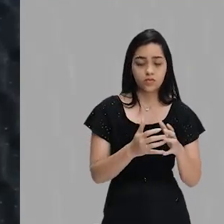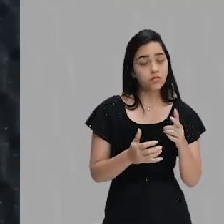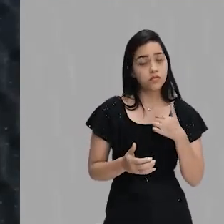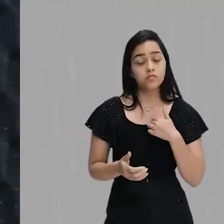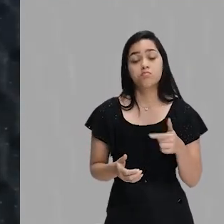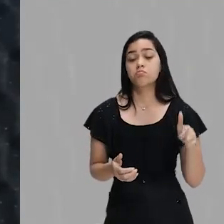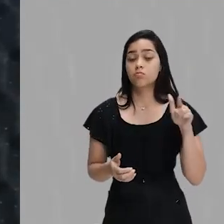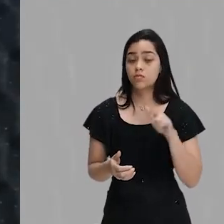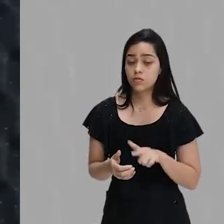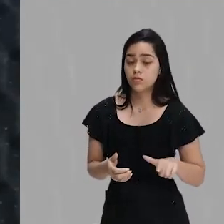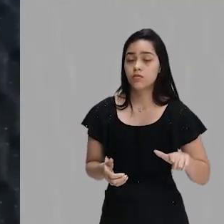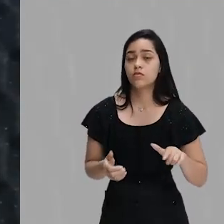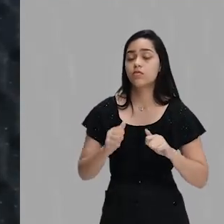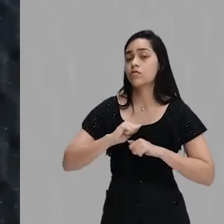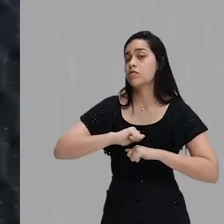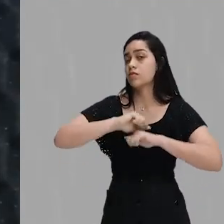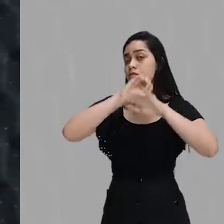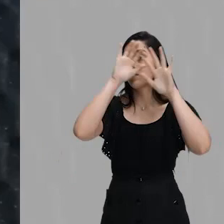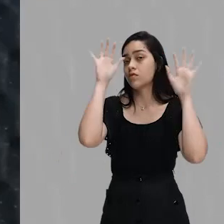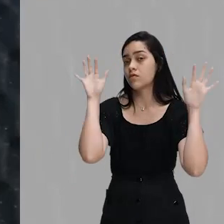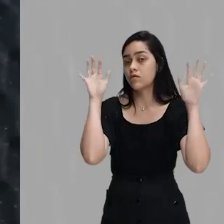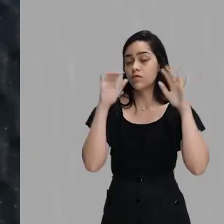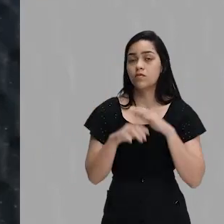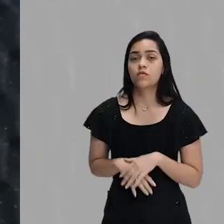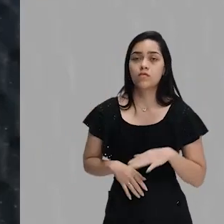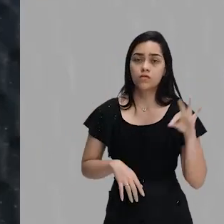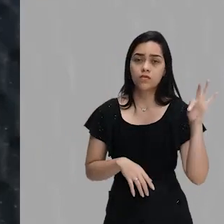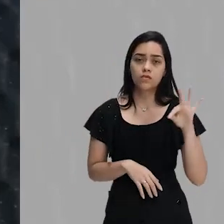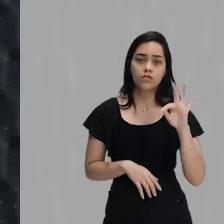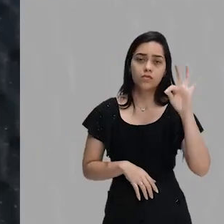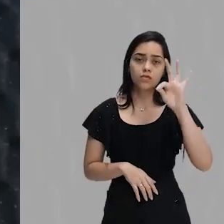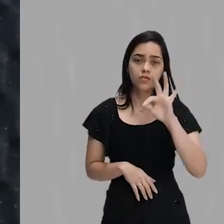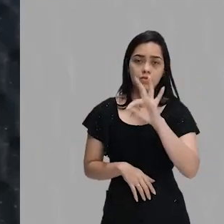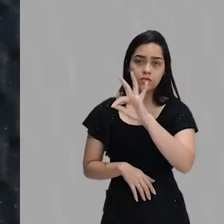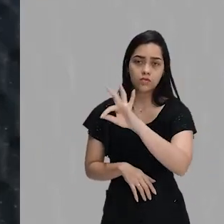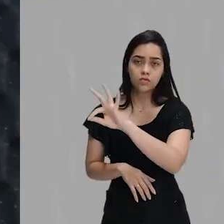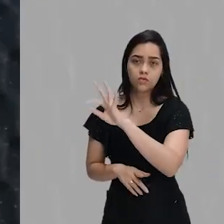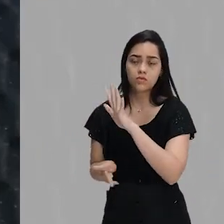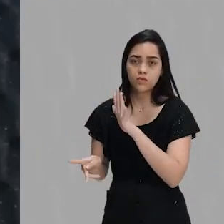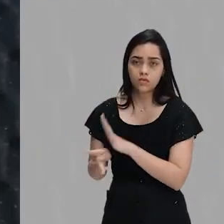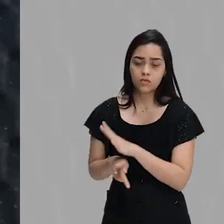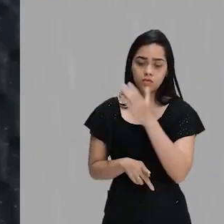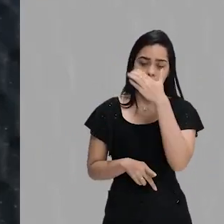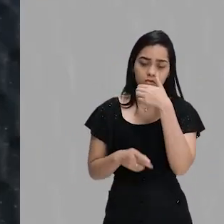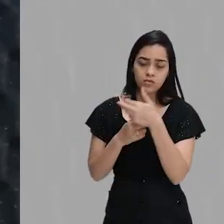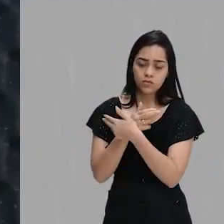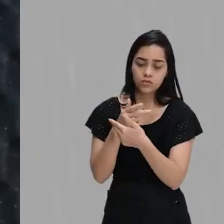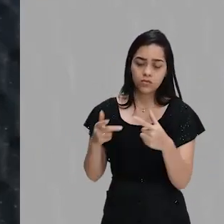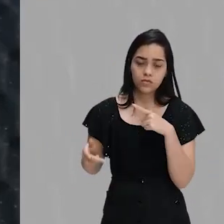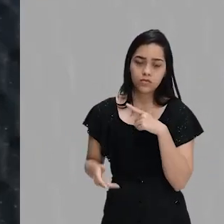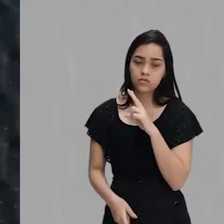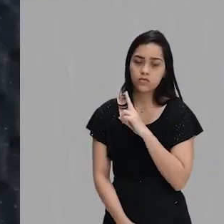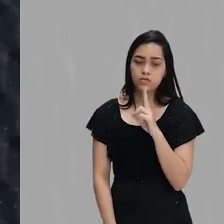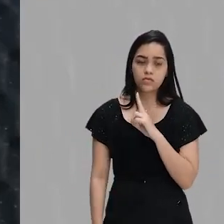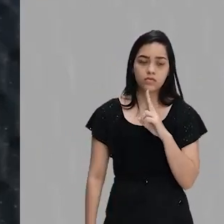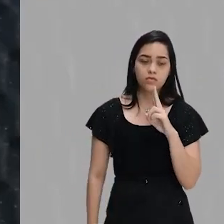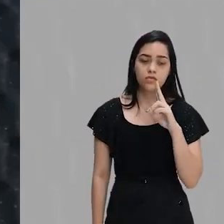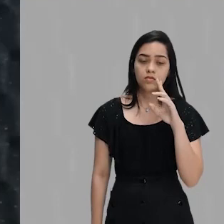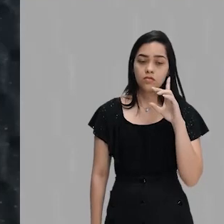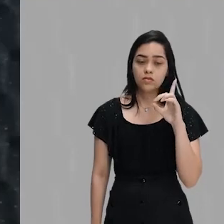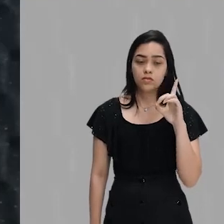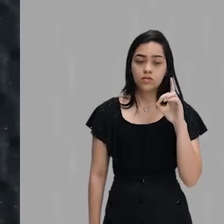redundante. Então, a mosca, por exemplo, a mosca das frutas, né, que tem esse nome de